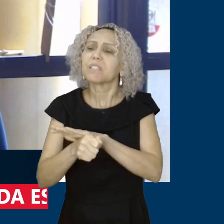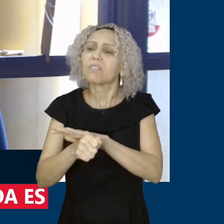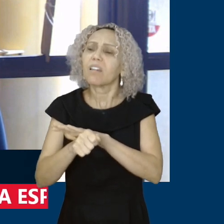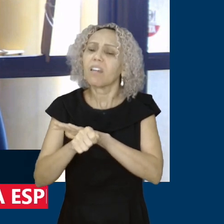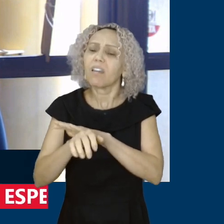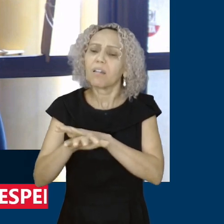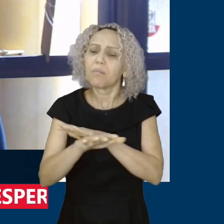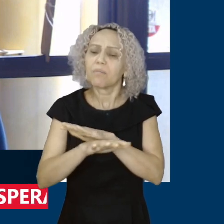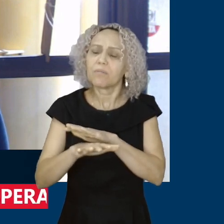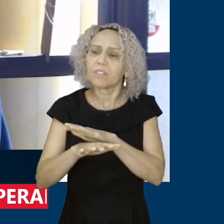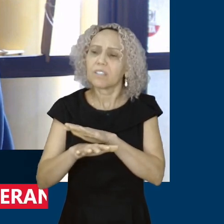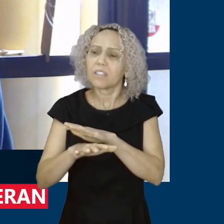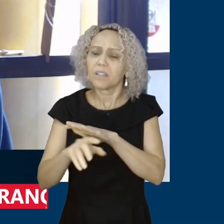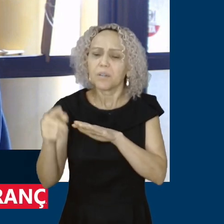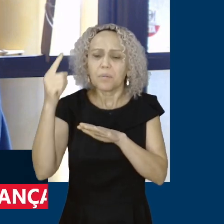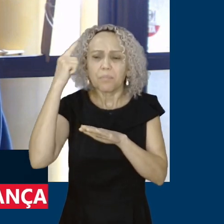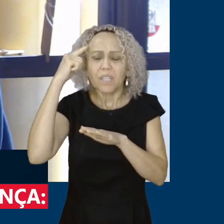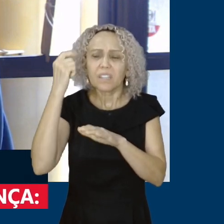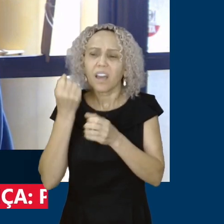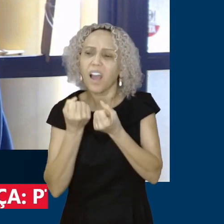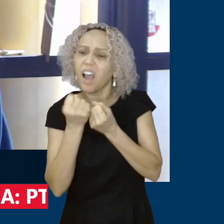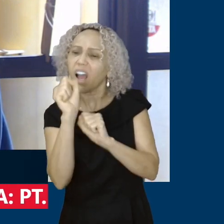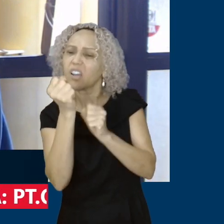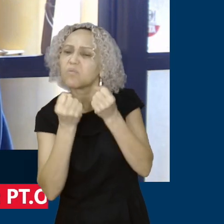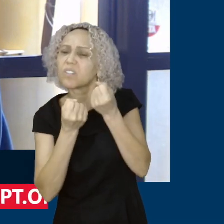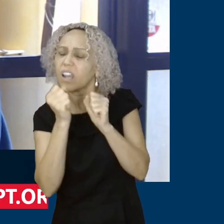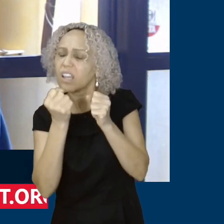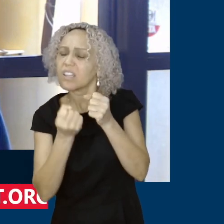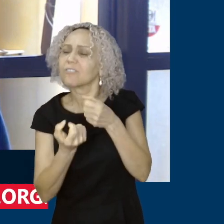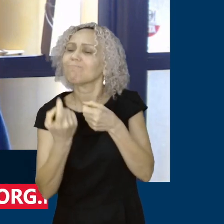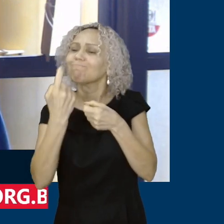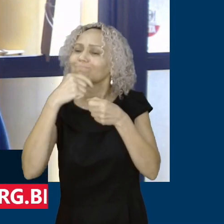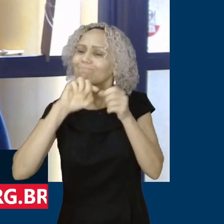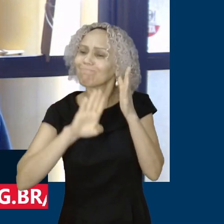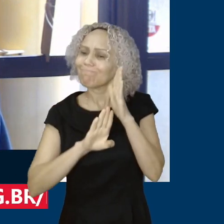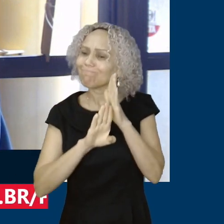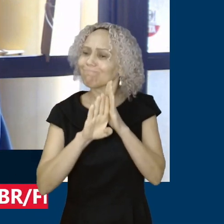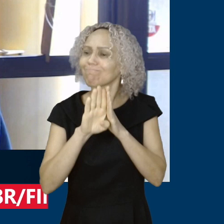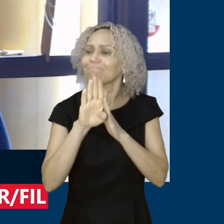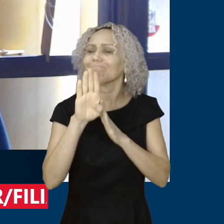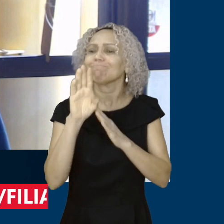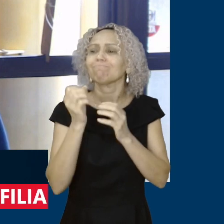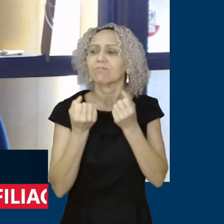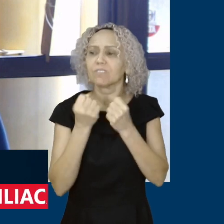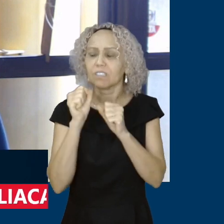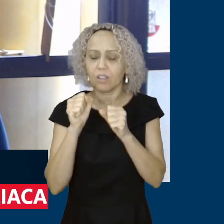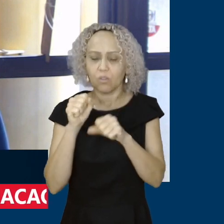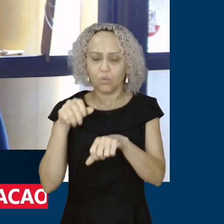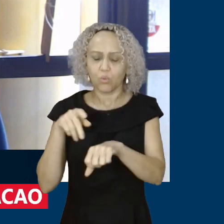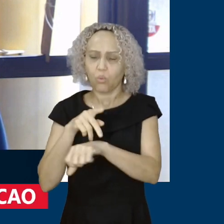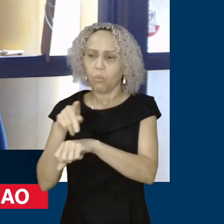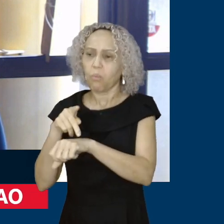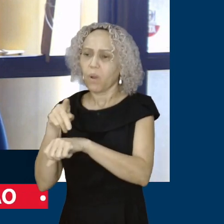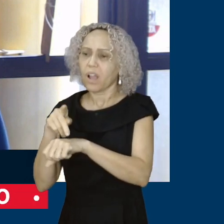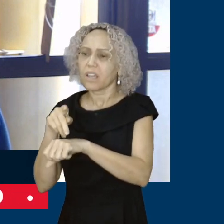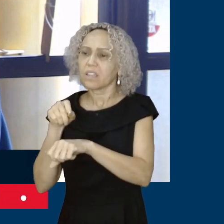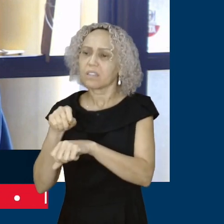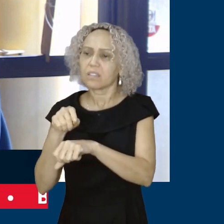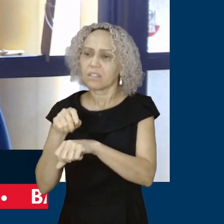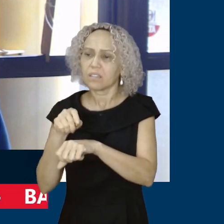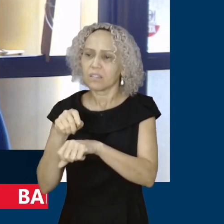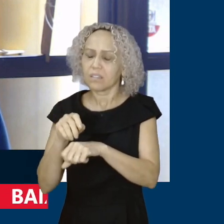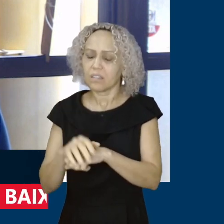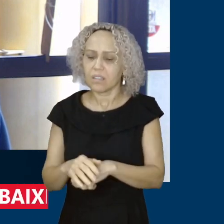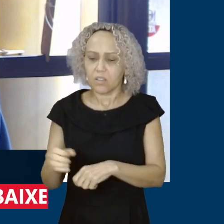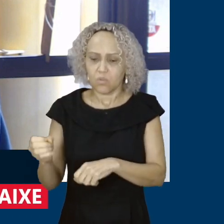própria reindustrialização, a necessidade de reindustrialização do país com um novo tipo